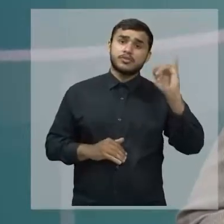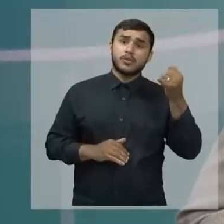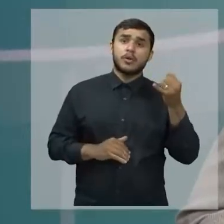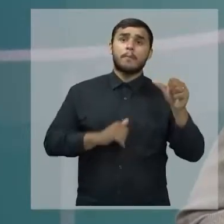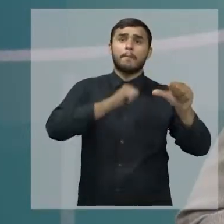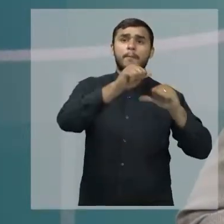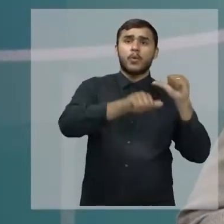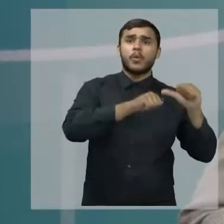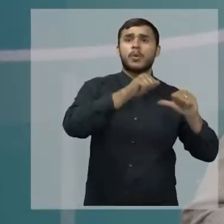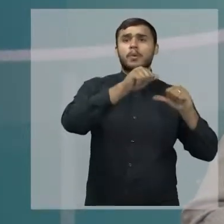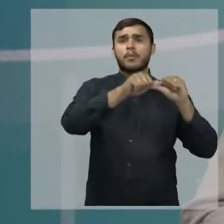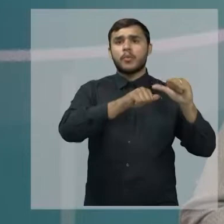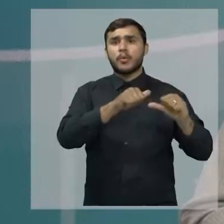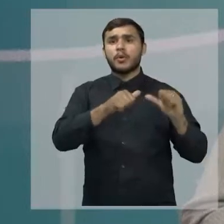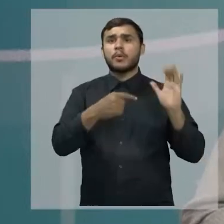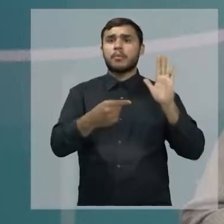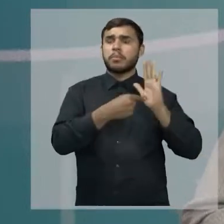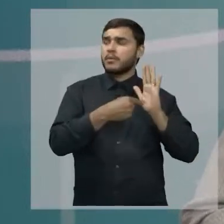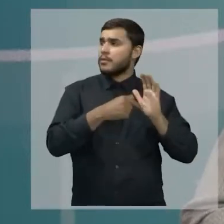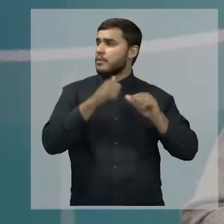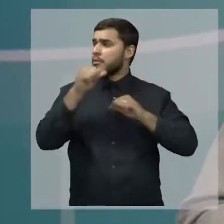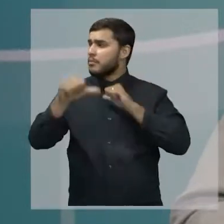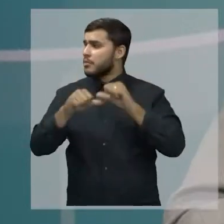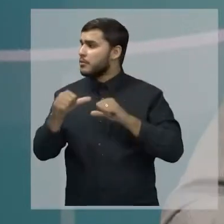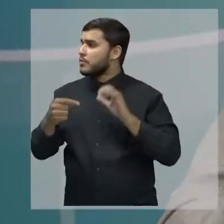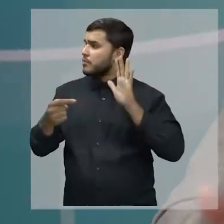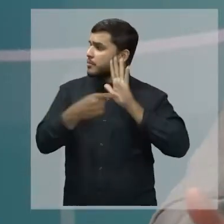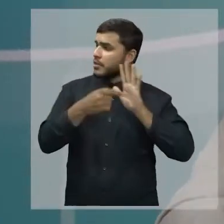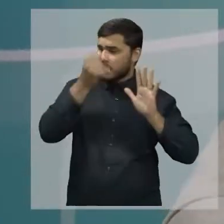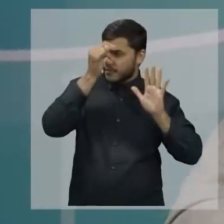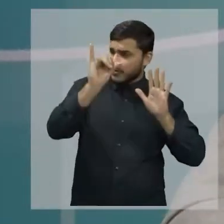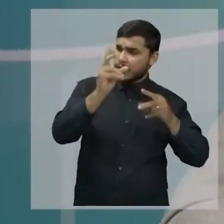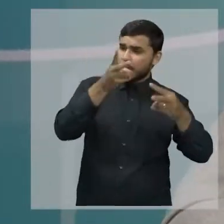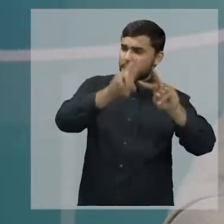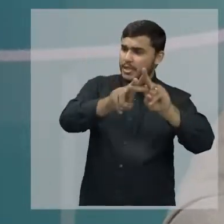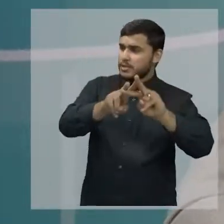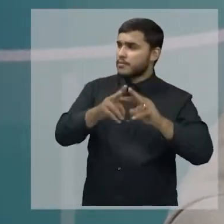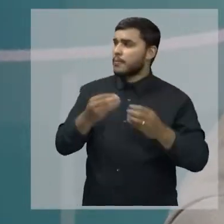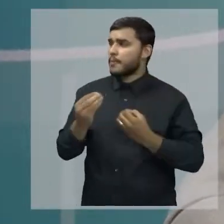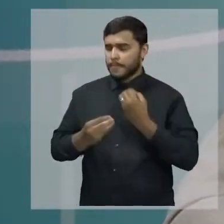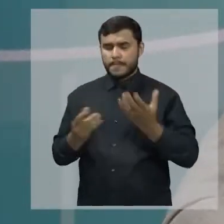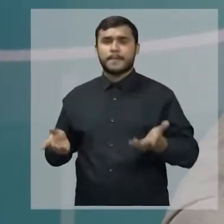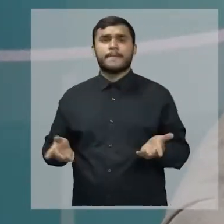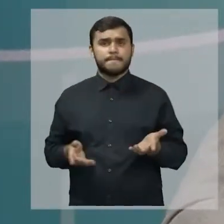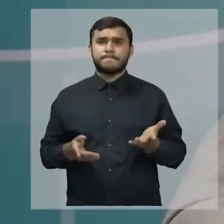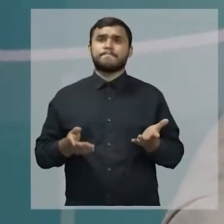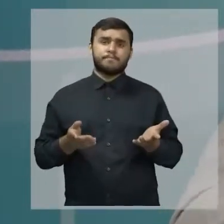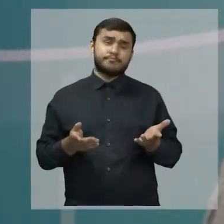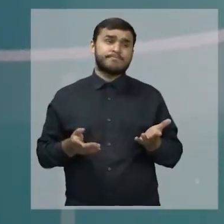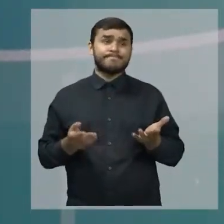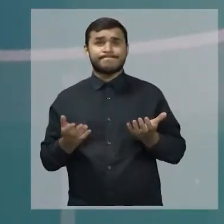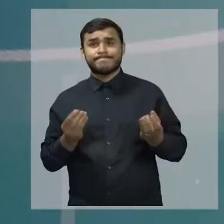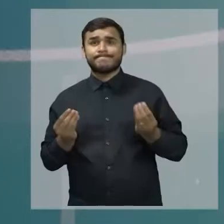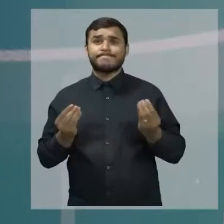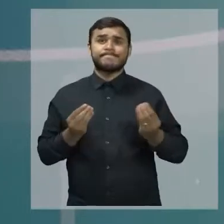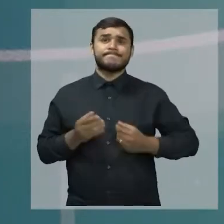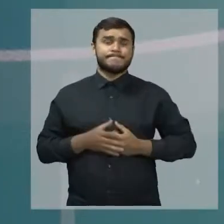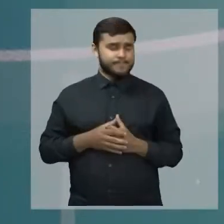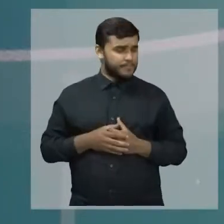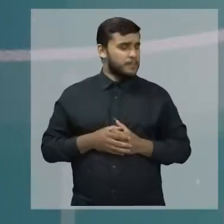Diariamente são reformadas sentenças, diariamente são evitadas prisões. Então, é uma questão muito, muito sensível que